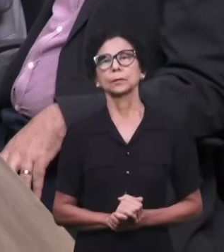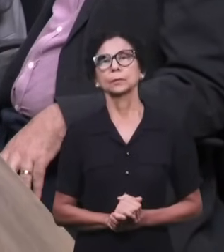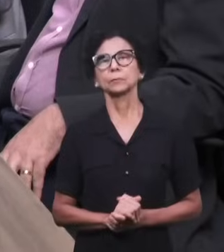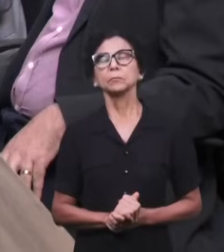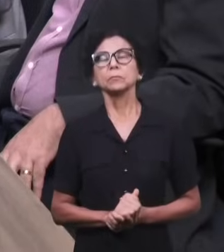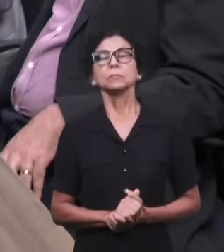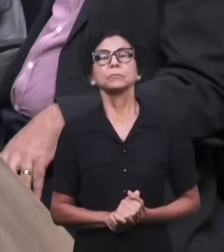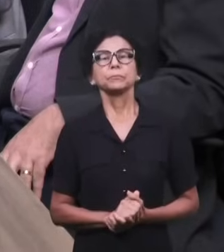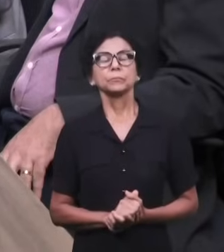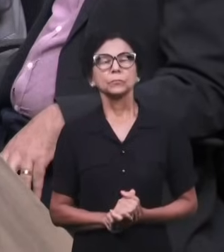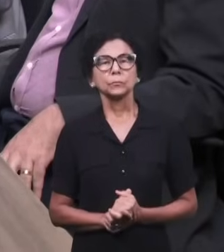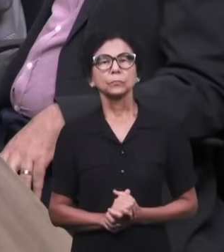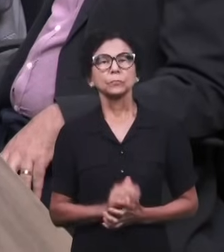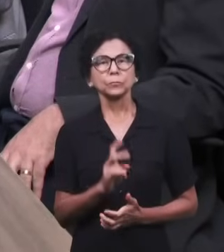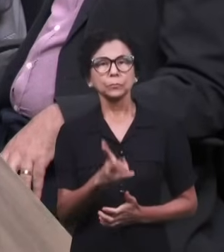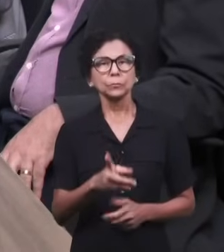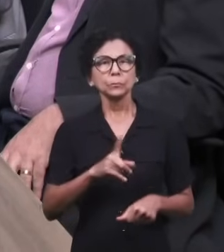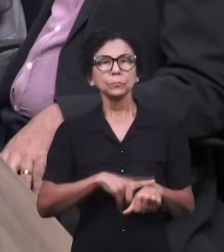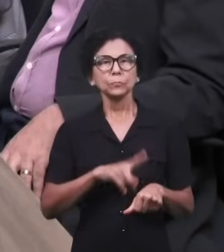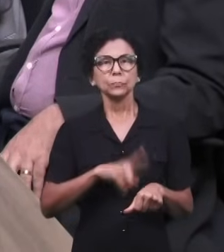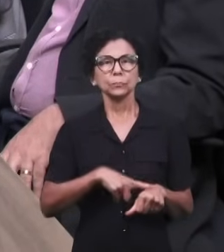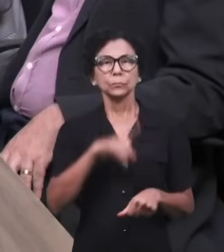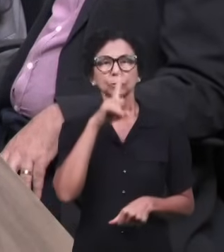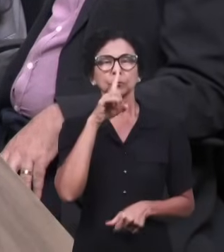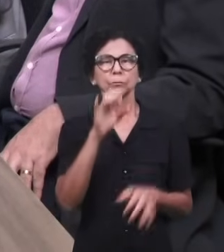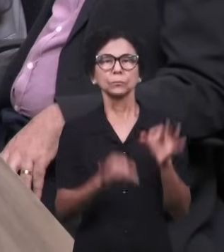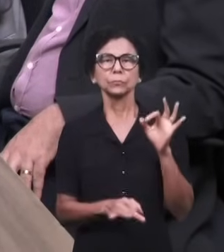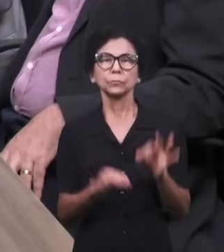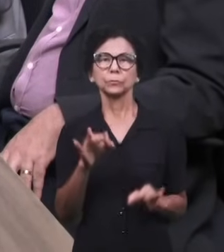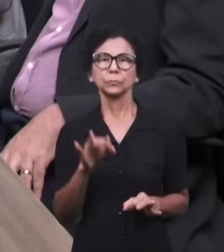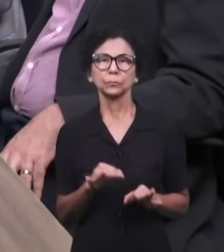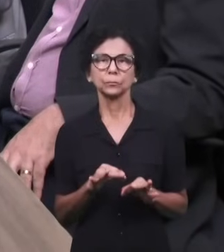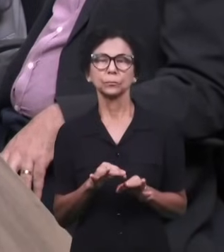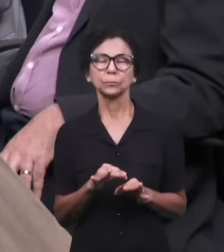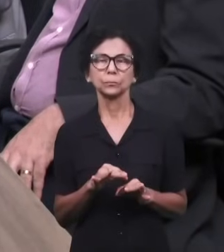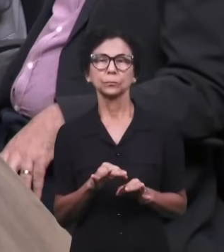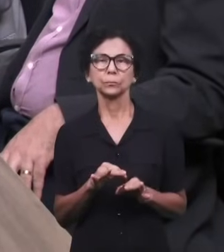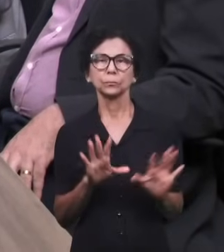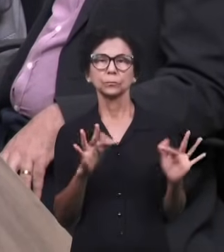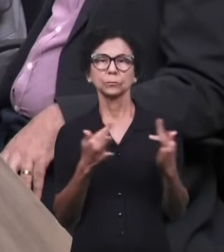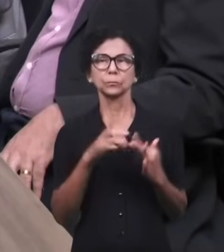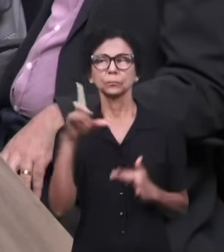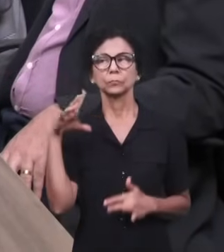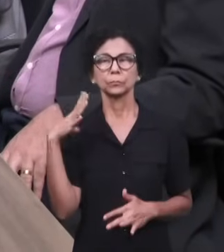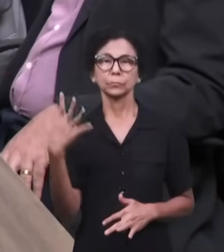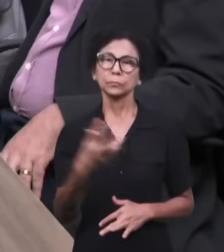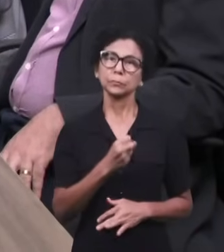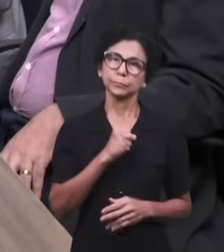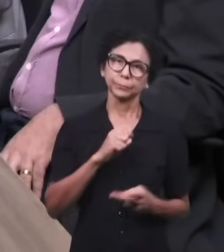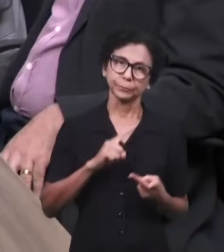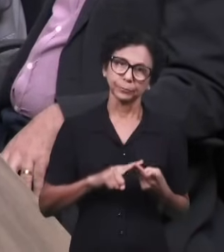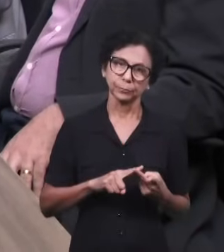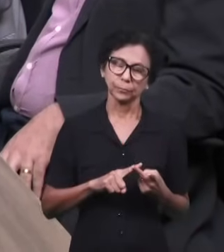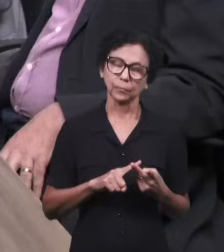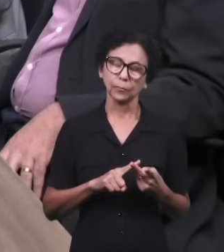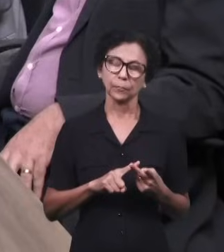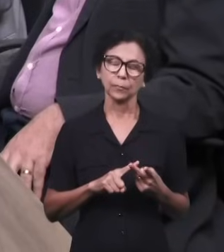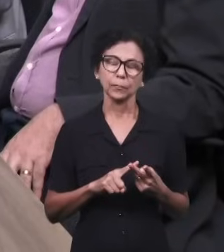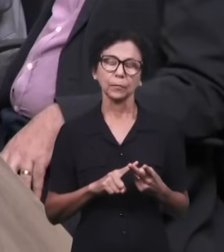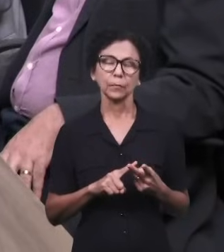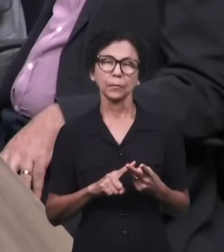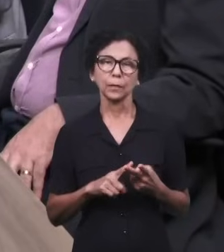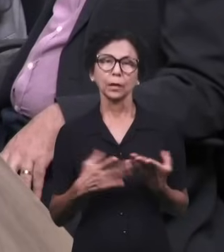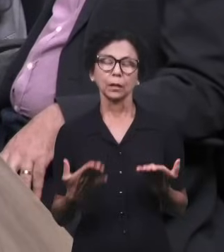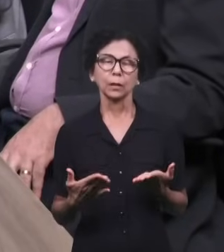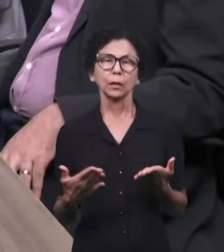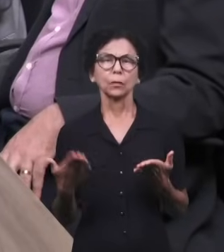Uhum. Sempre no momento do juízo, Deus salva a família. Veio o dilúvio, Deus salvou a família de Noé.